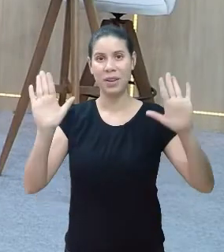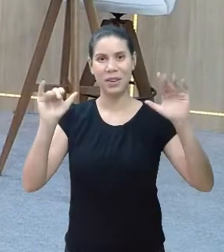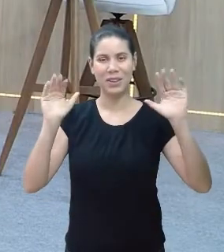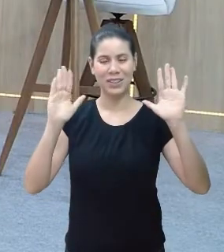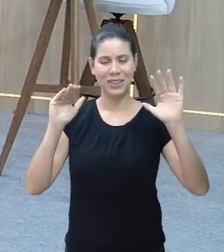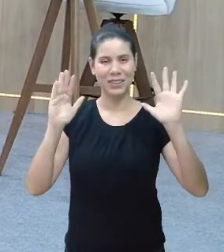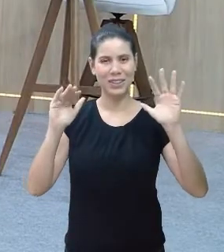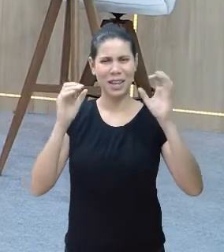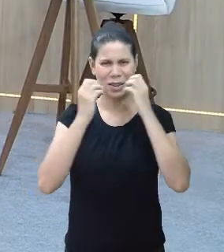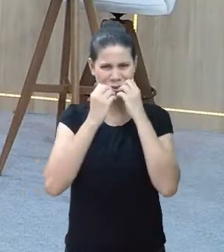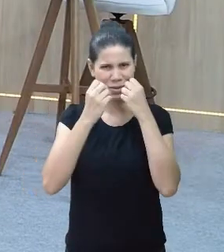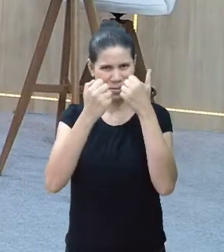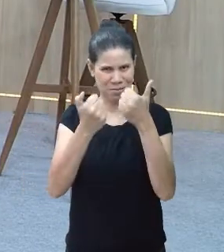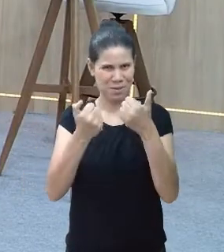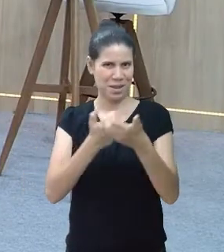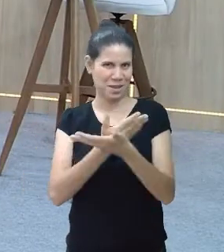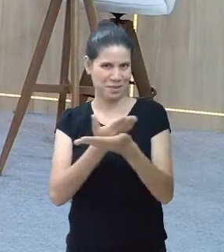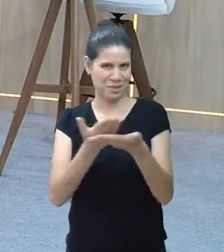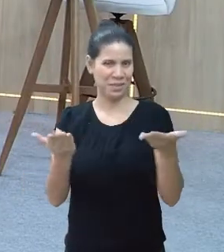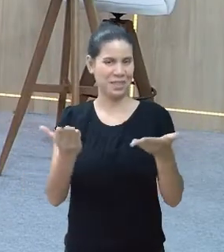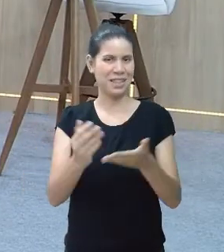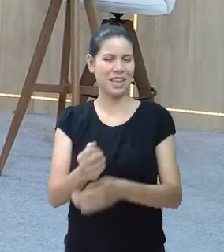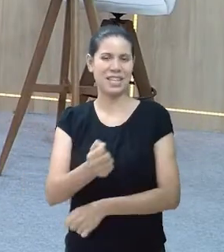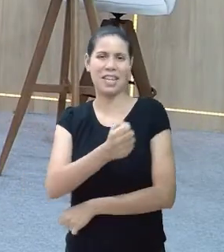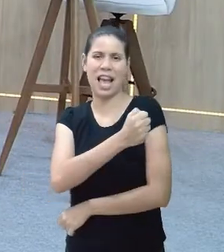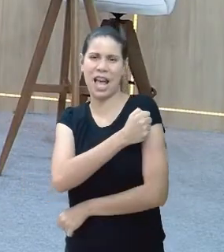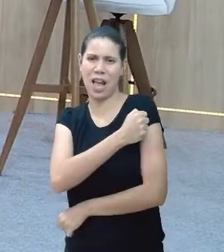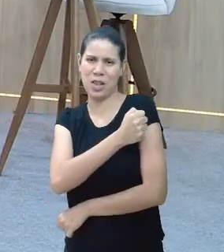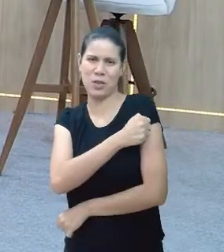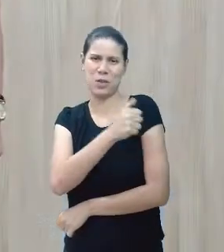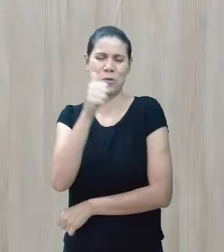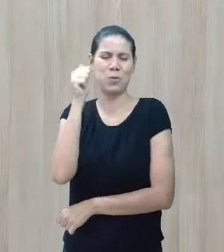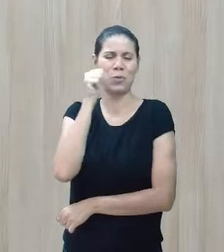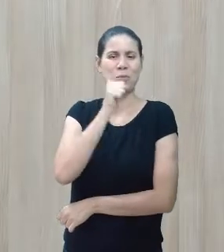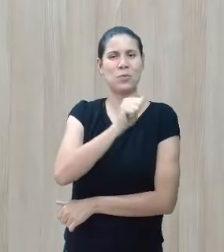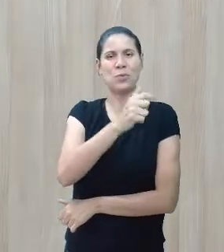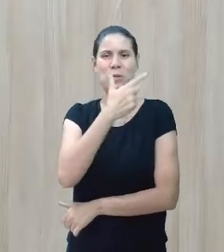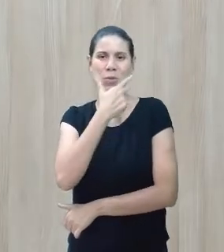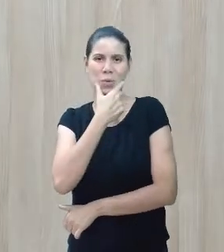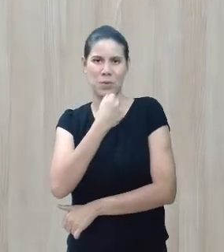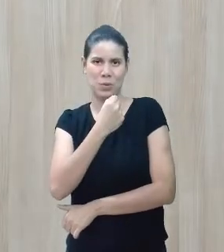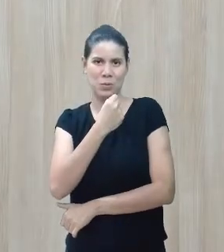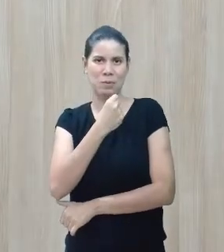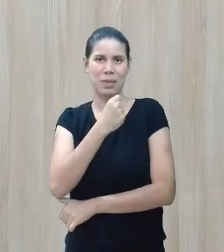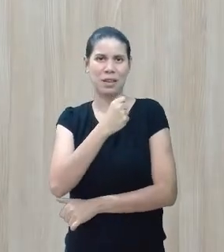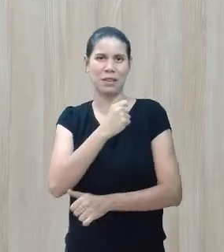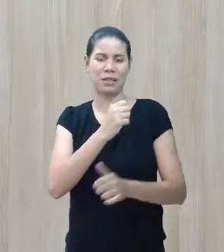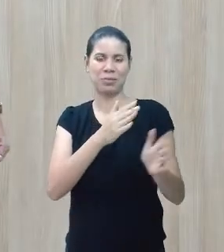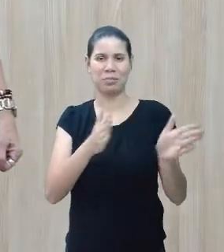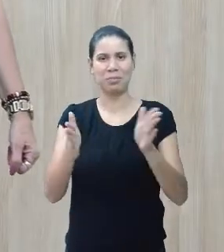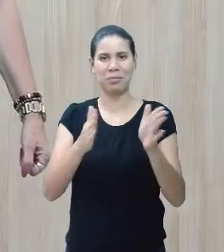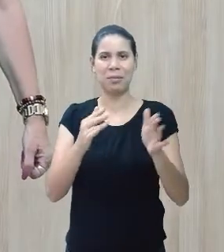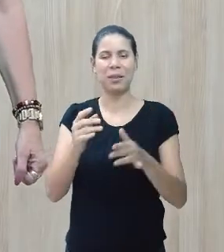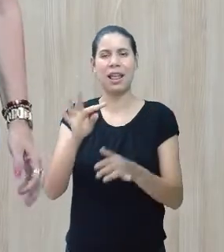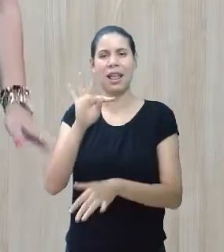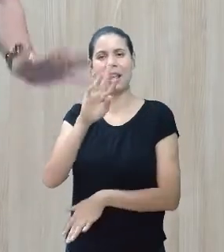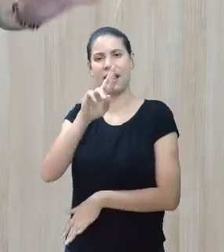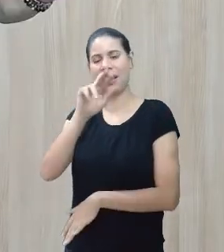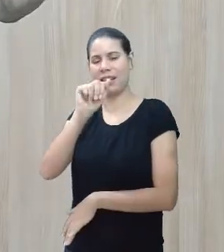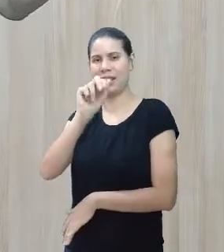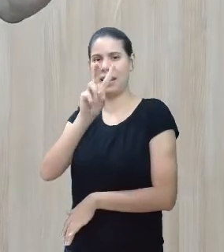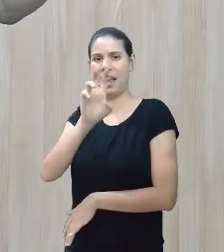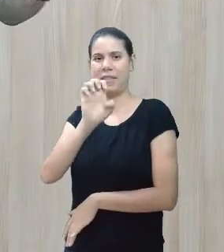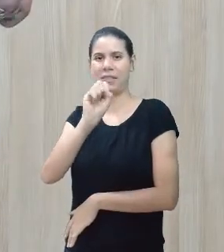Olá, tudo bem com vocês, alunos e alunas do programa Travessia Recife? Para mim é um